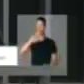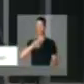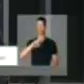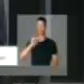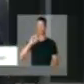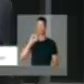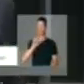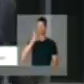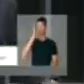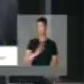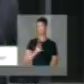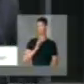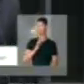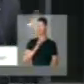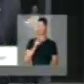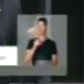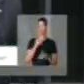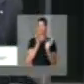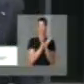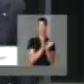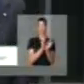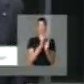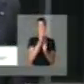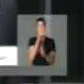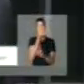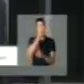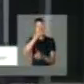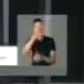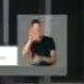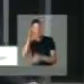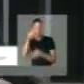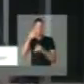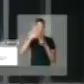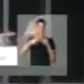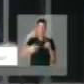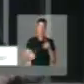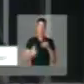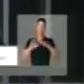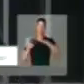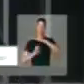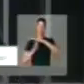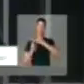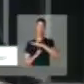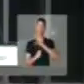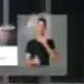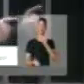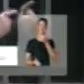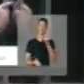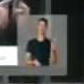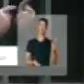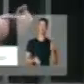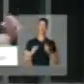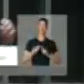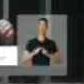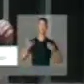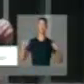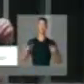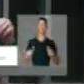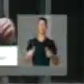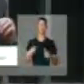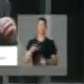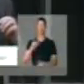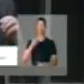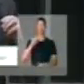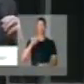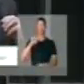brasileiro para atender meia dúzia de traders, para atender meia dúzia de empresas, que não são a maioria de